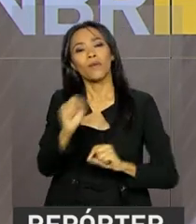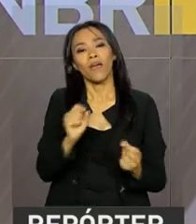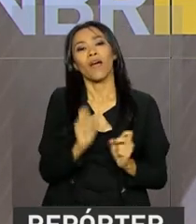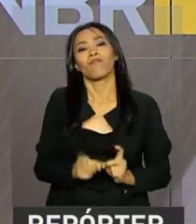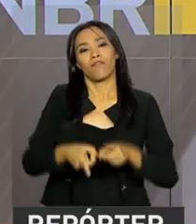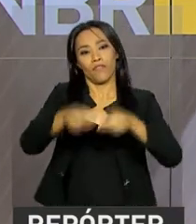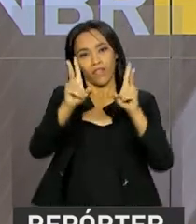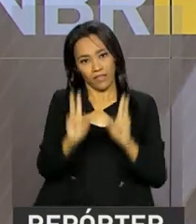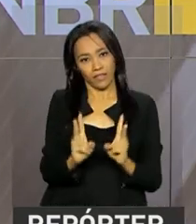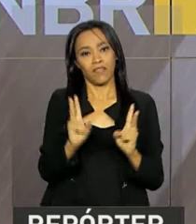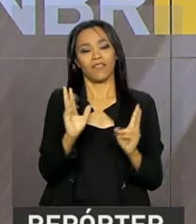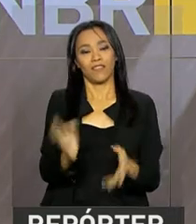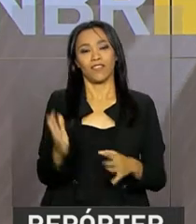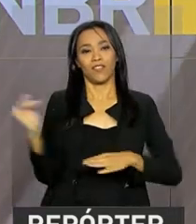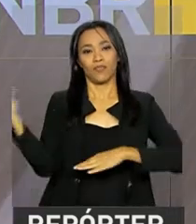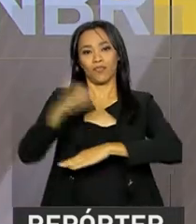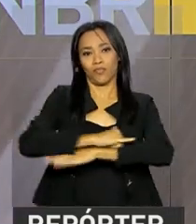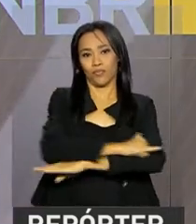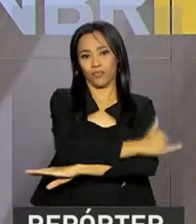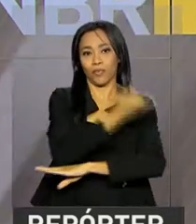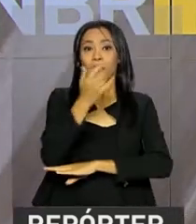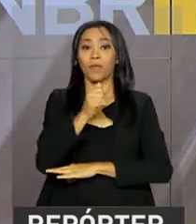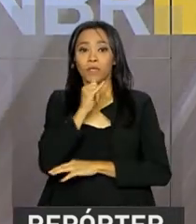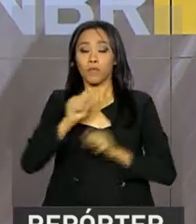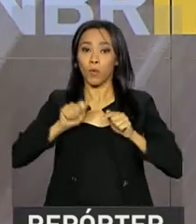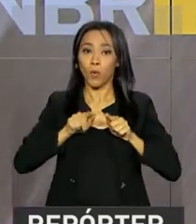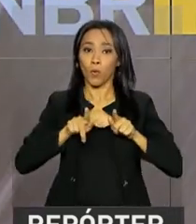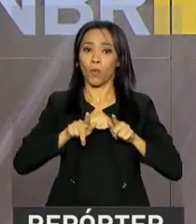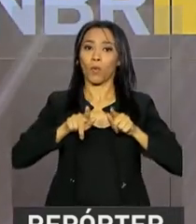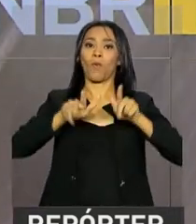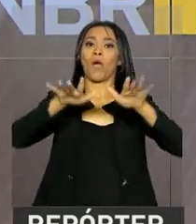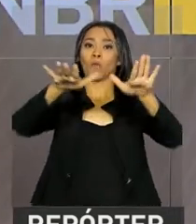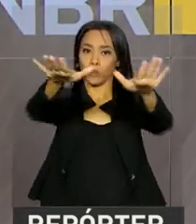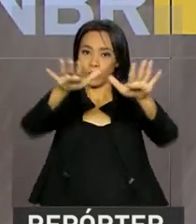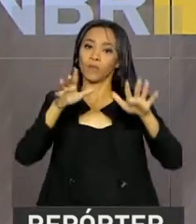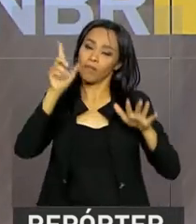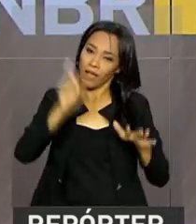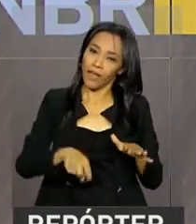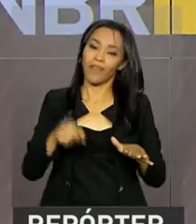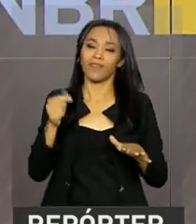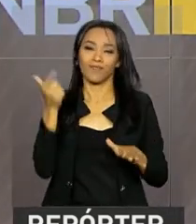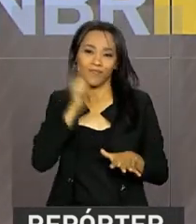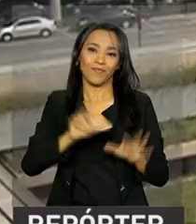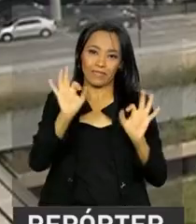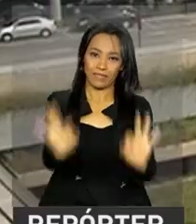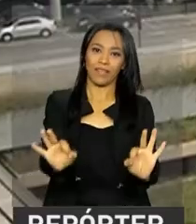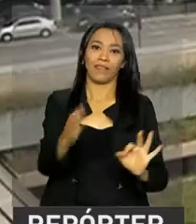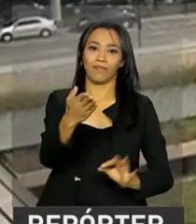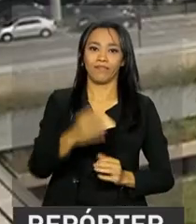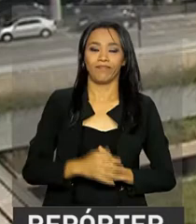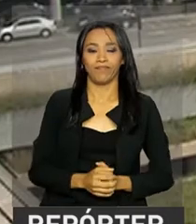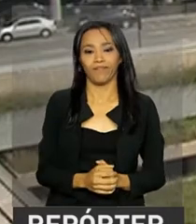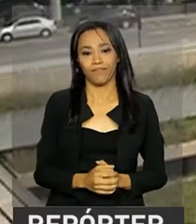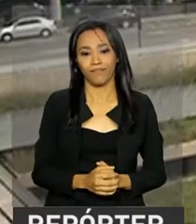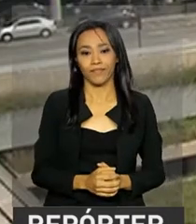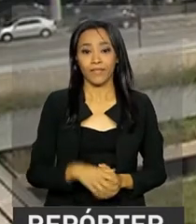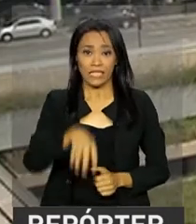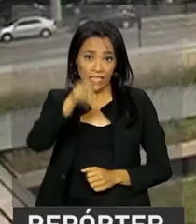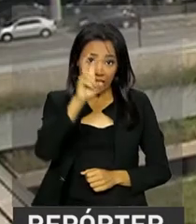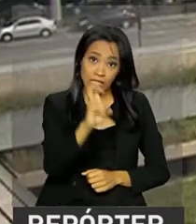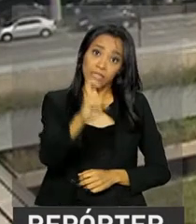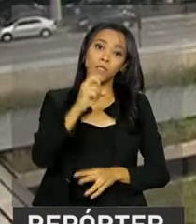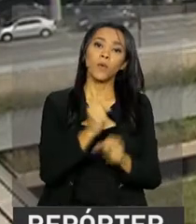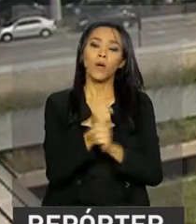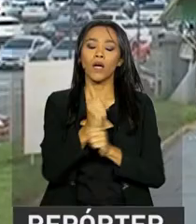aeroportos o terminal de guarulhos é um exemplo da receita que deu certo em cinco anos